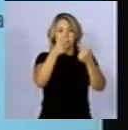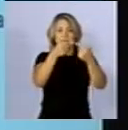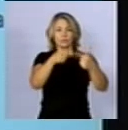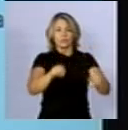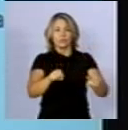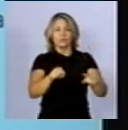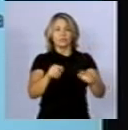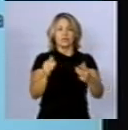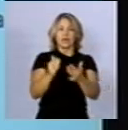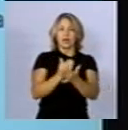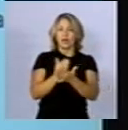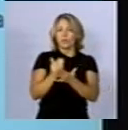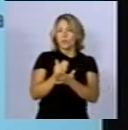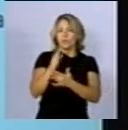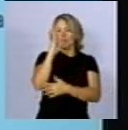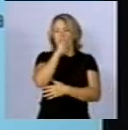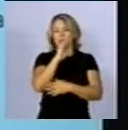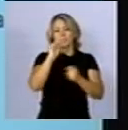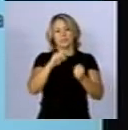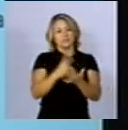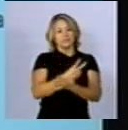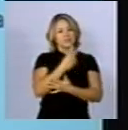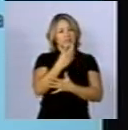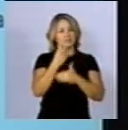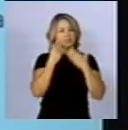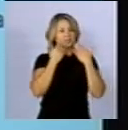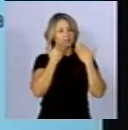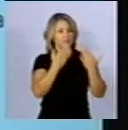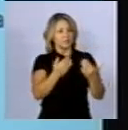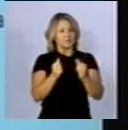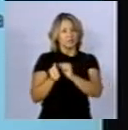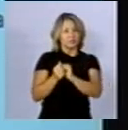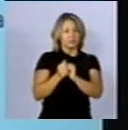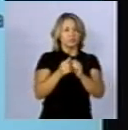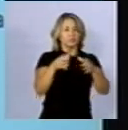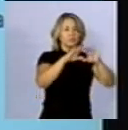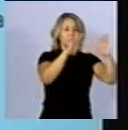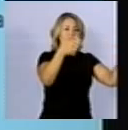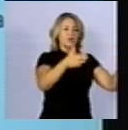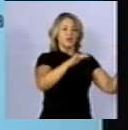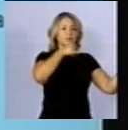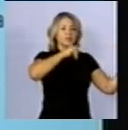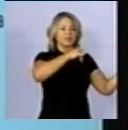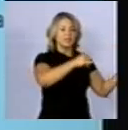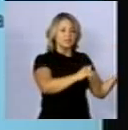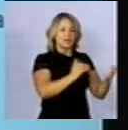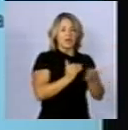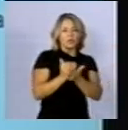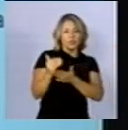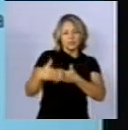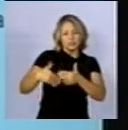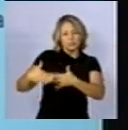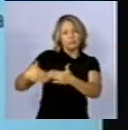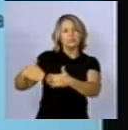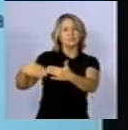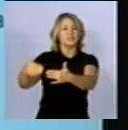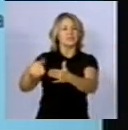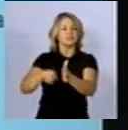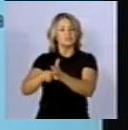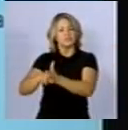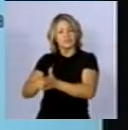um algum malefício que poderia causar a exposição de campos eletromagnéticos, eh iniciou-se um processo de investigação